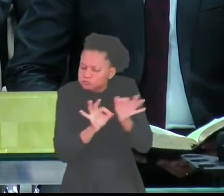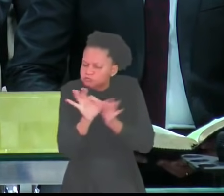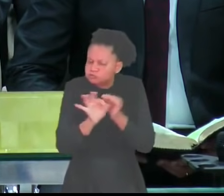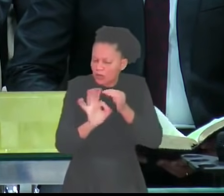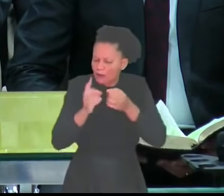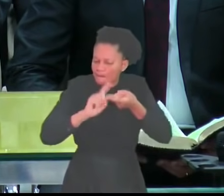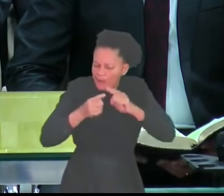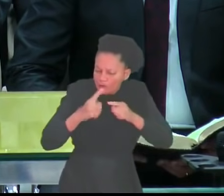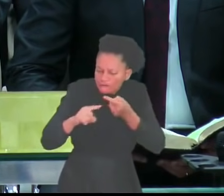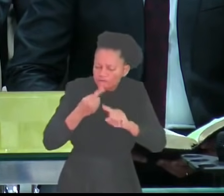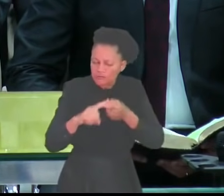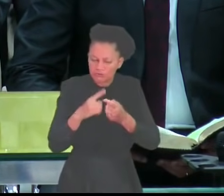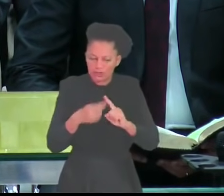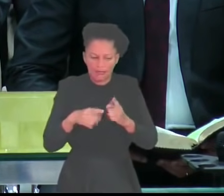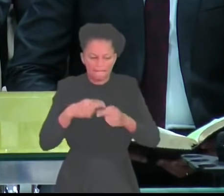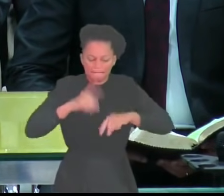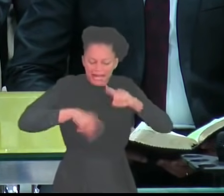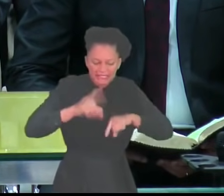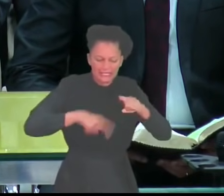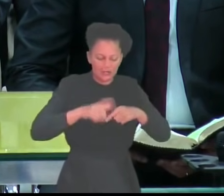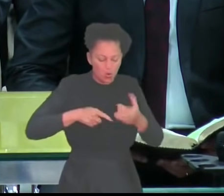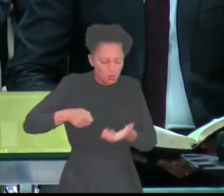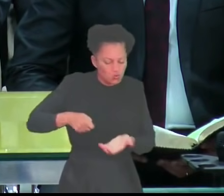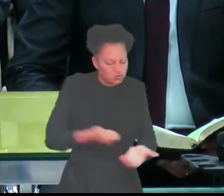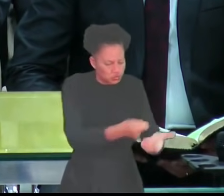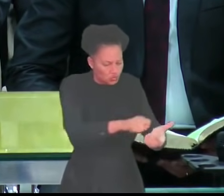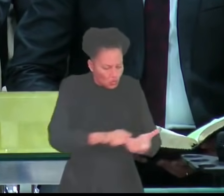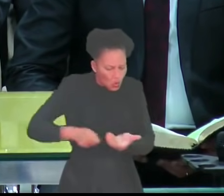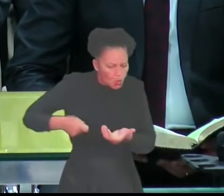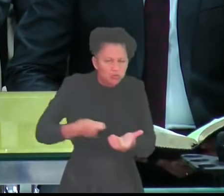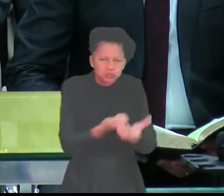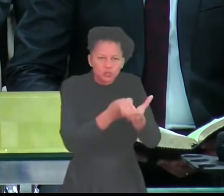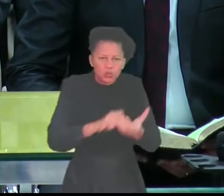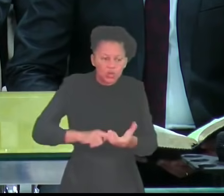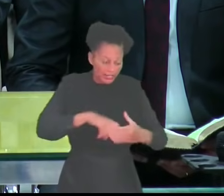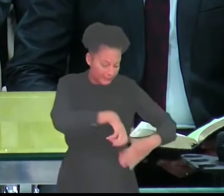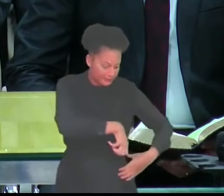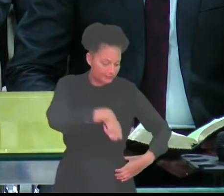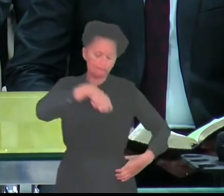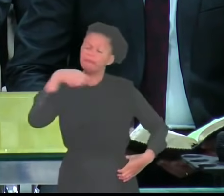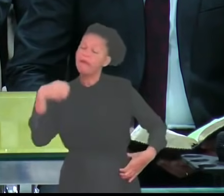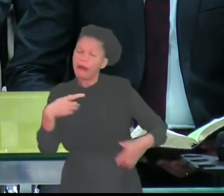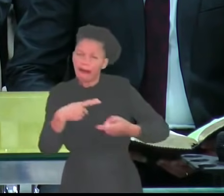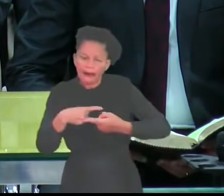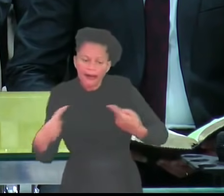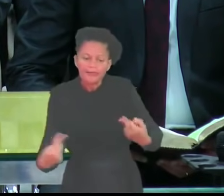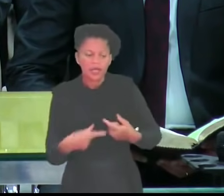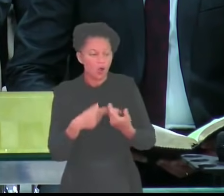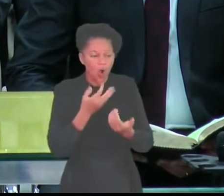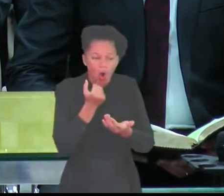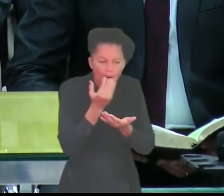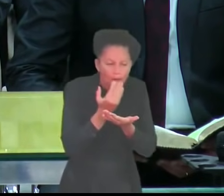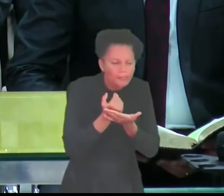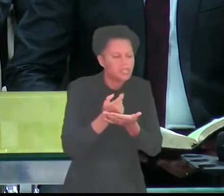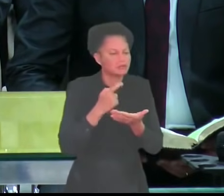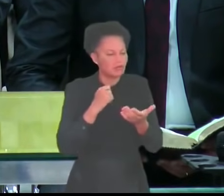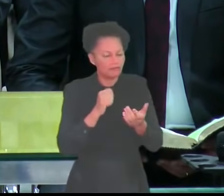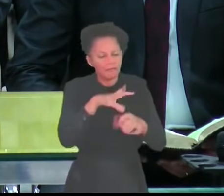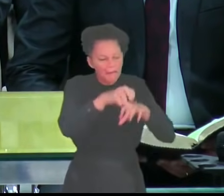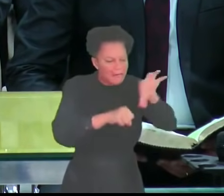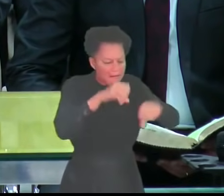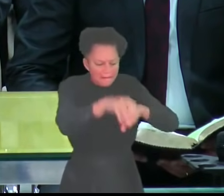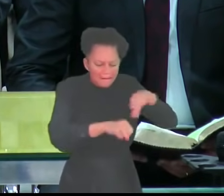primeiro amola as armas. Quem vai à guerra providencia comida, providencia víveres. Quem vai à